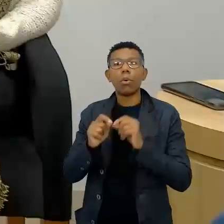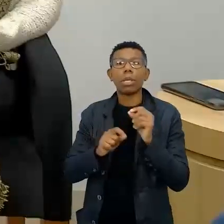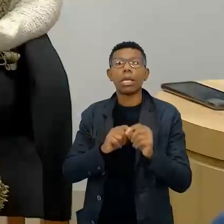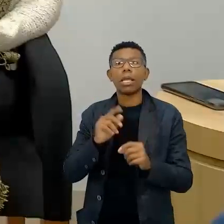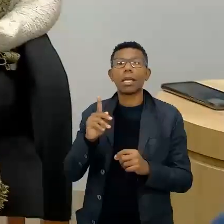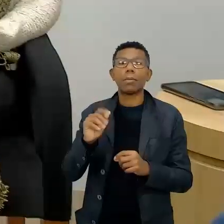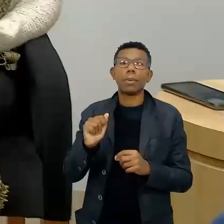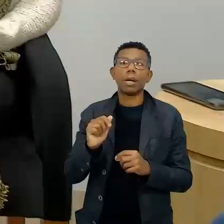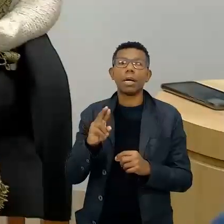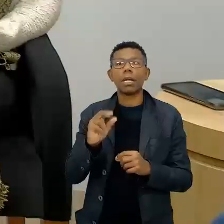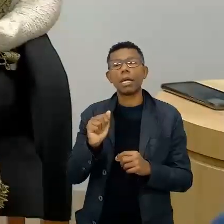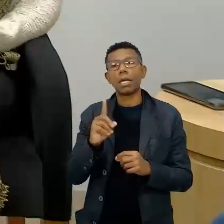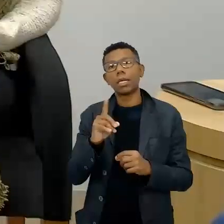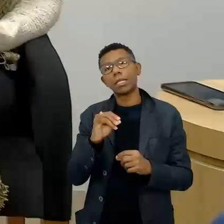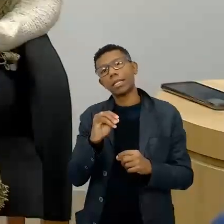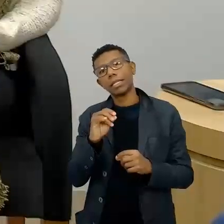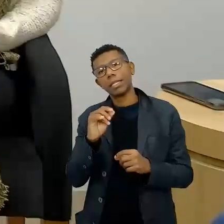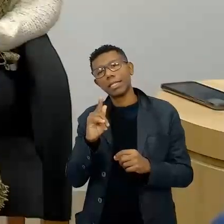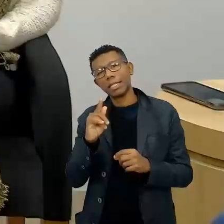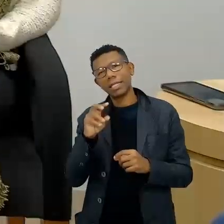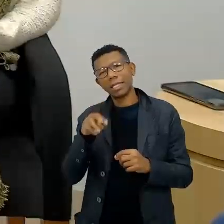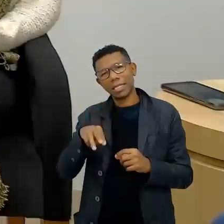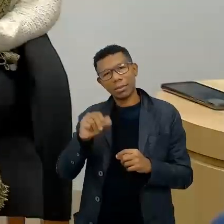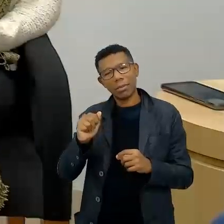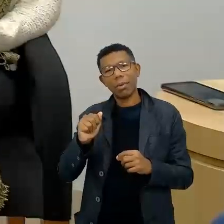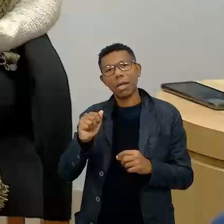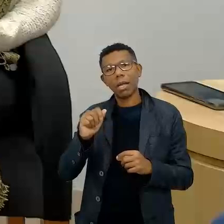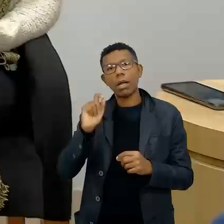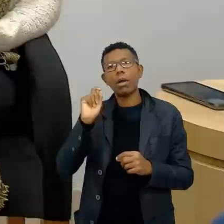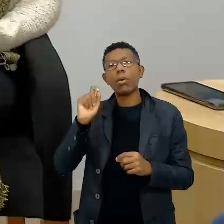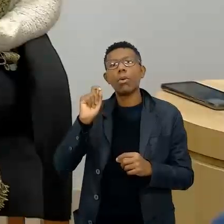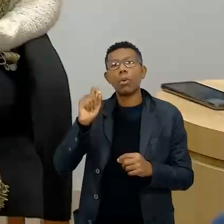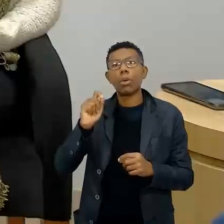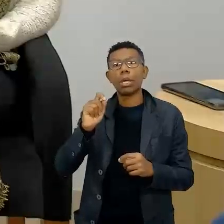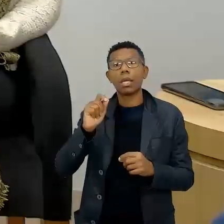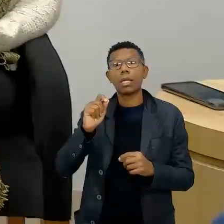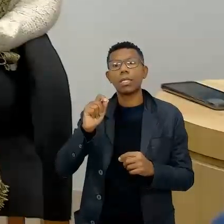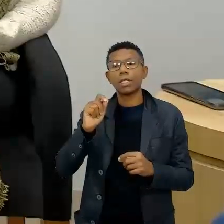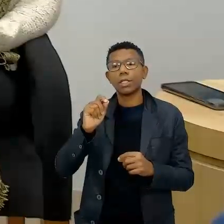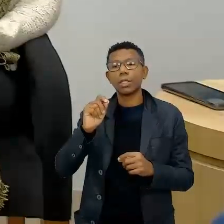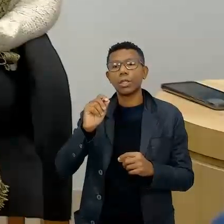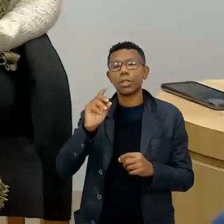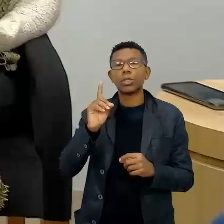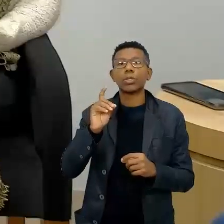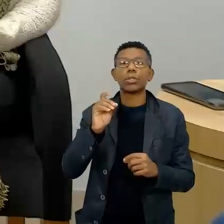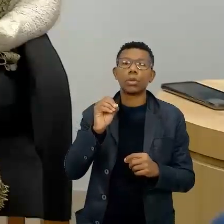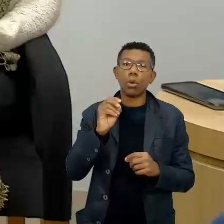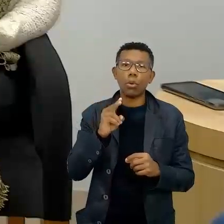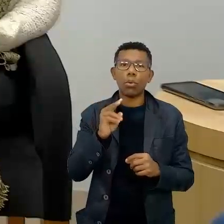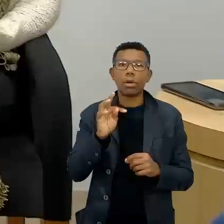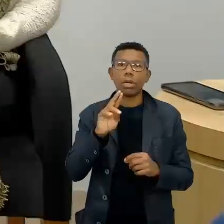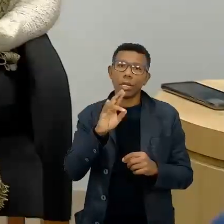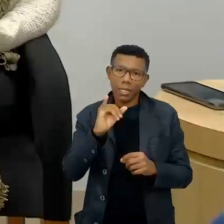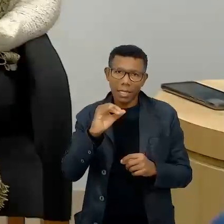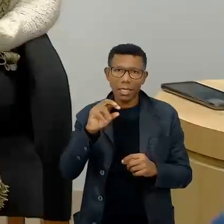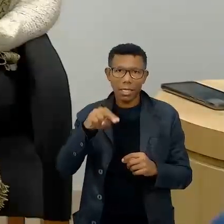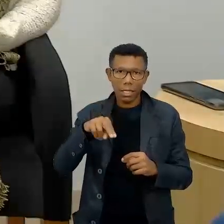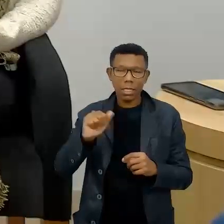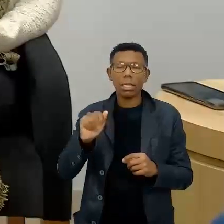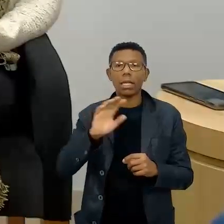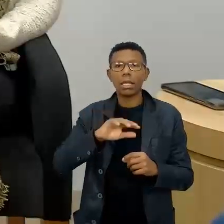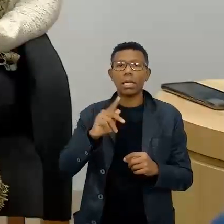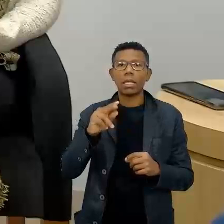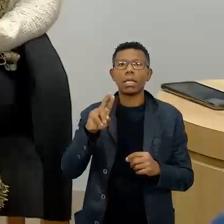paradigma muito melhor do que o anterior, né? Se chama doutrina da proteção integral. Esse é o paradigma